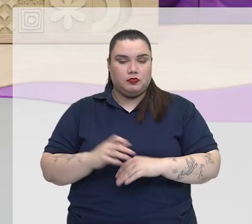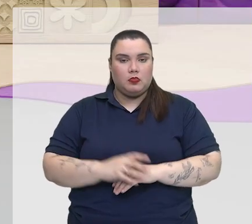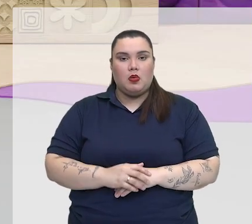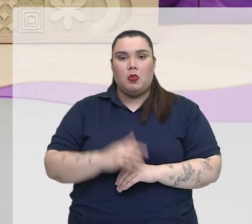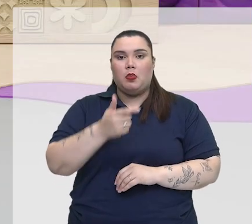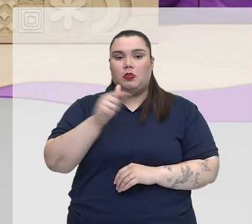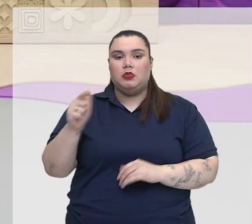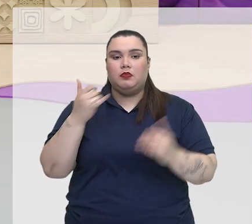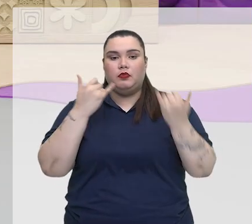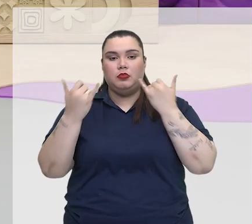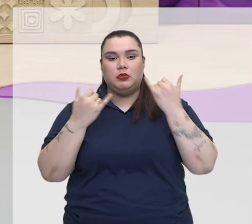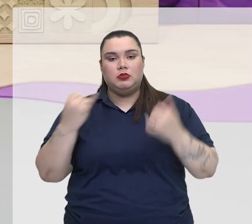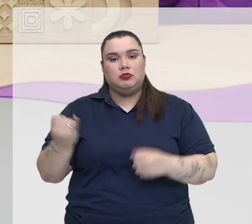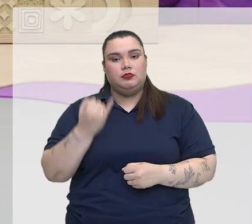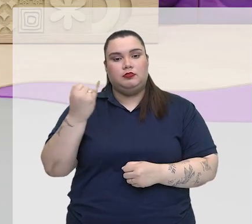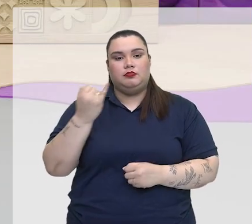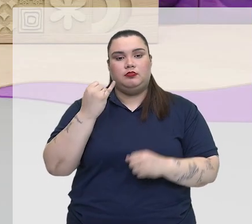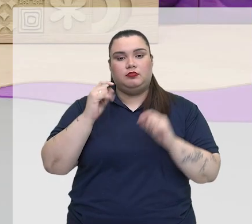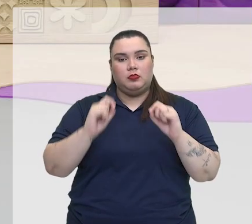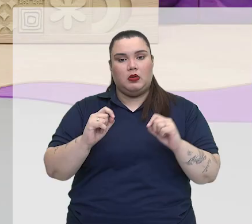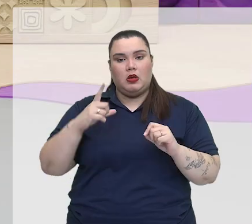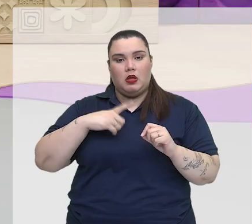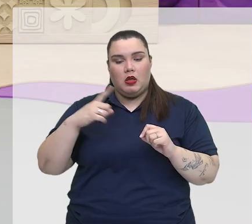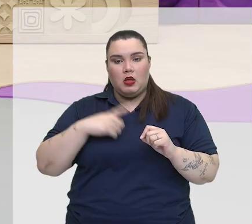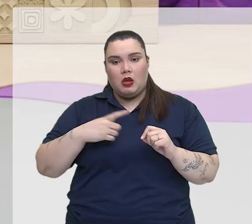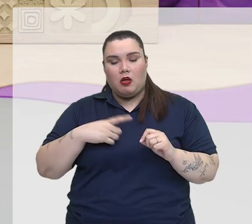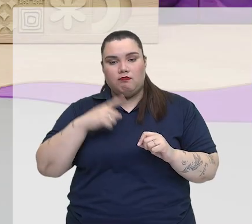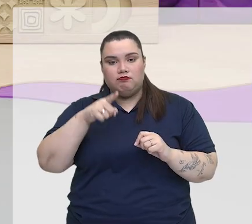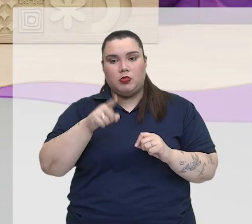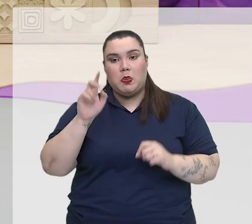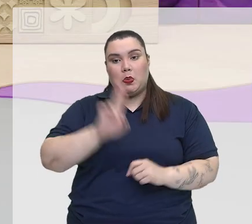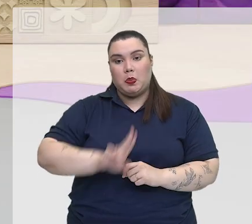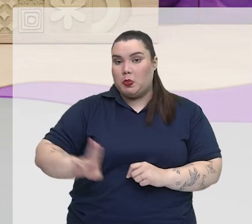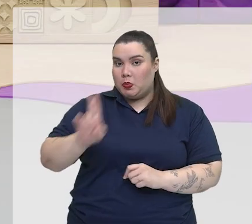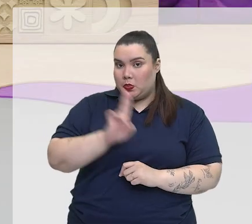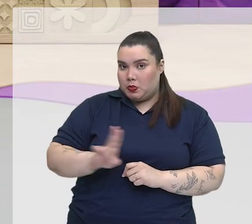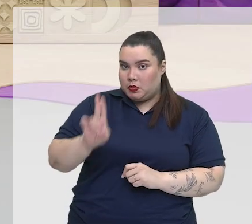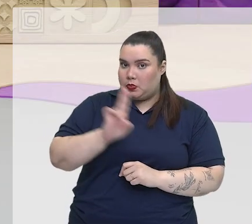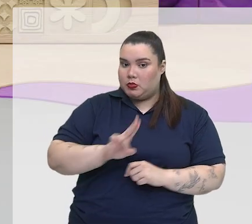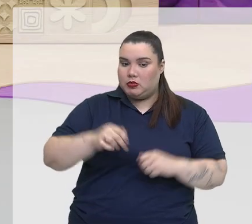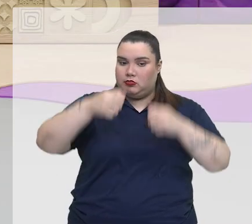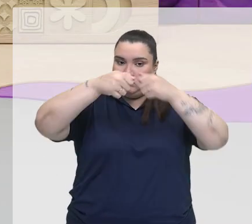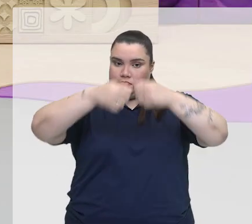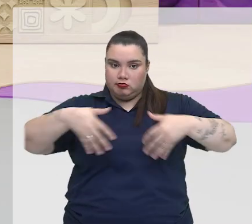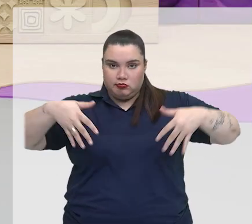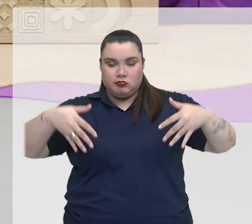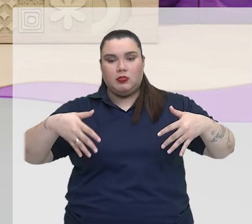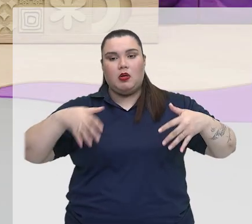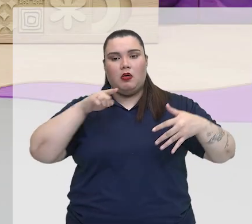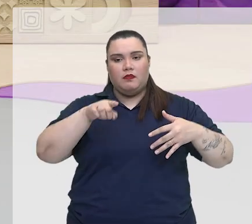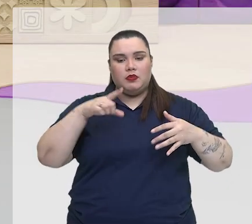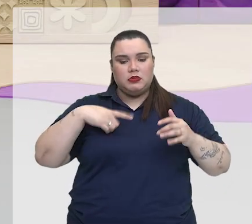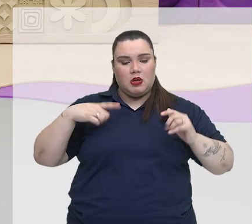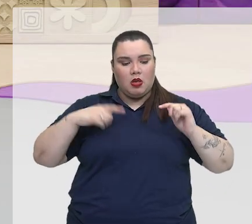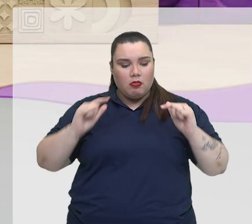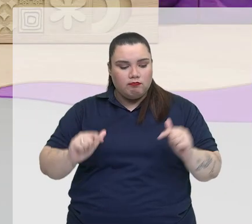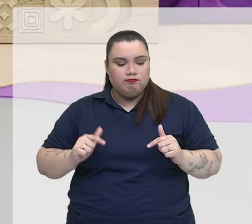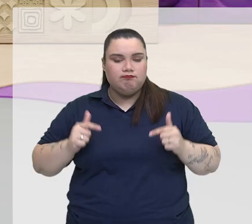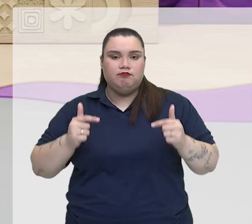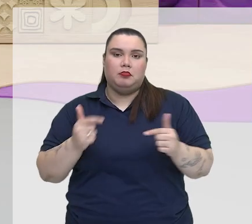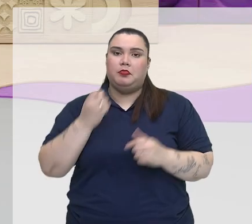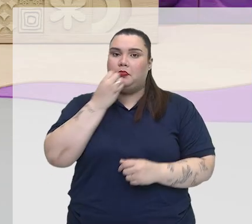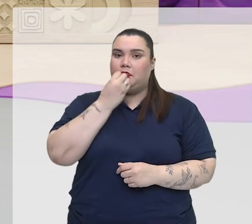ponto do fluxograma é ser mais eficiente quando você estiver desenvolvendo uma determinada tarefa. Então,